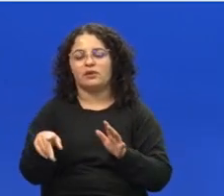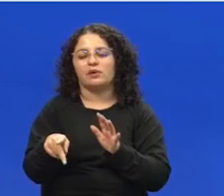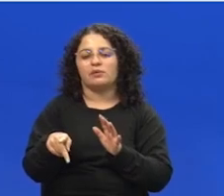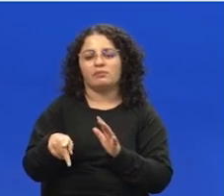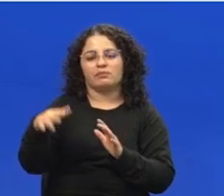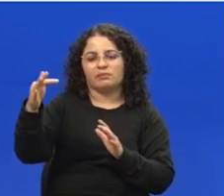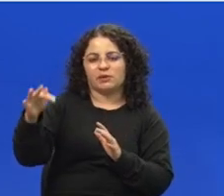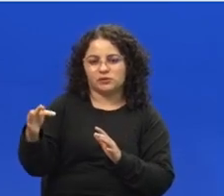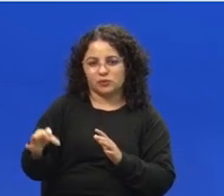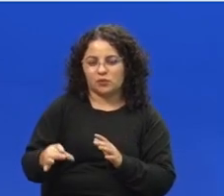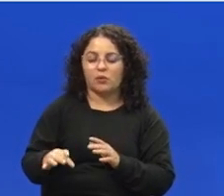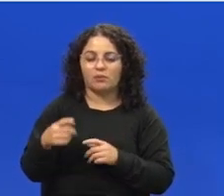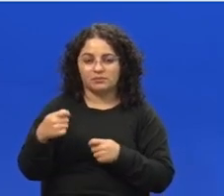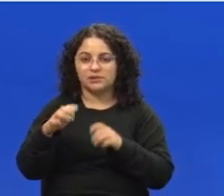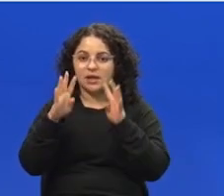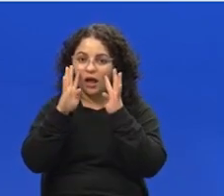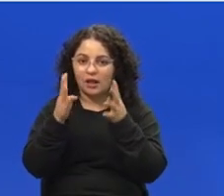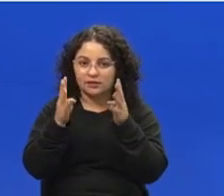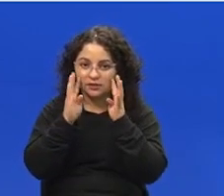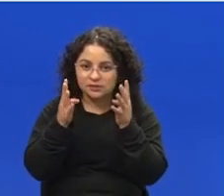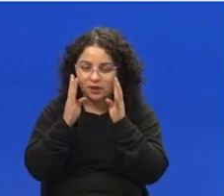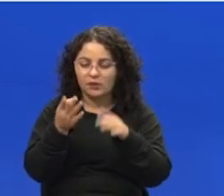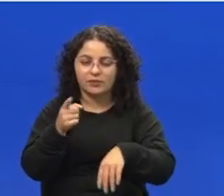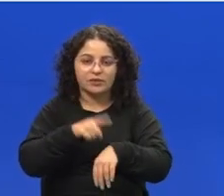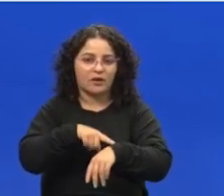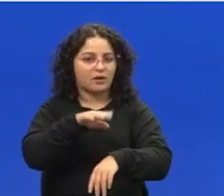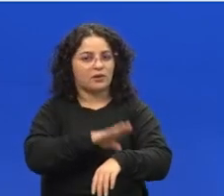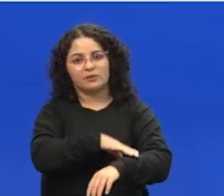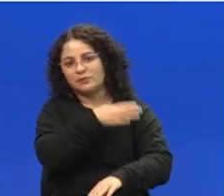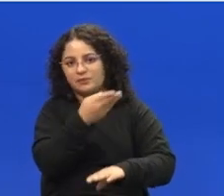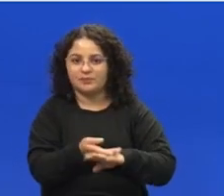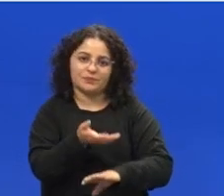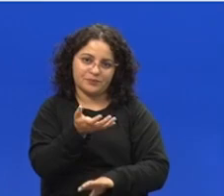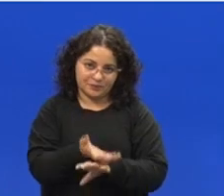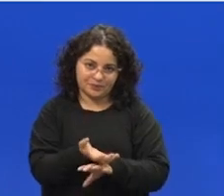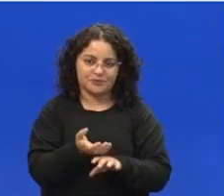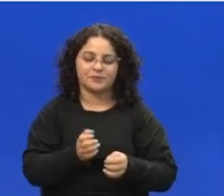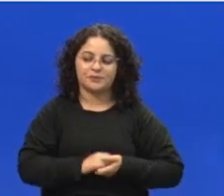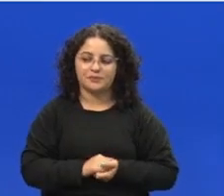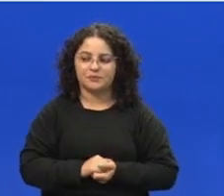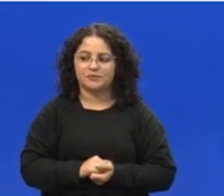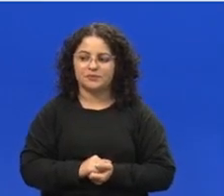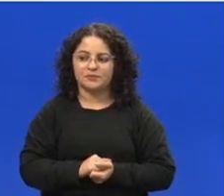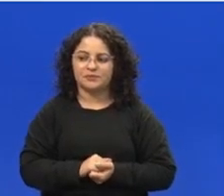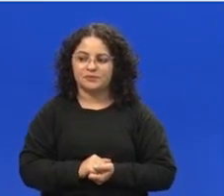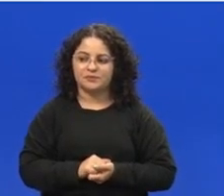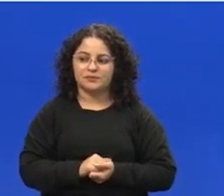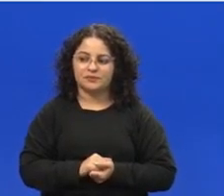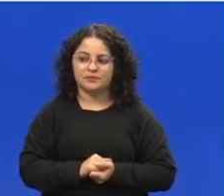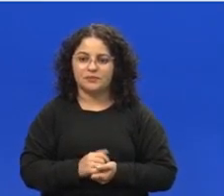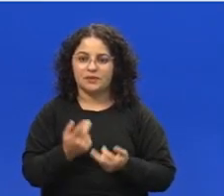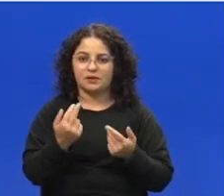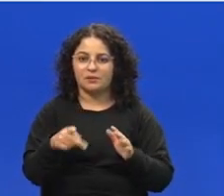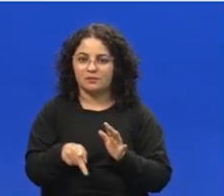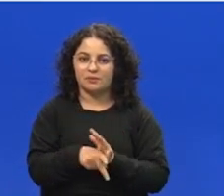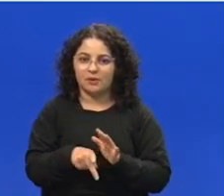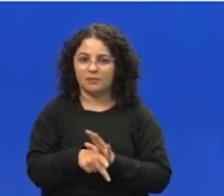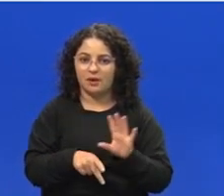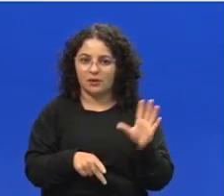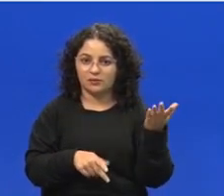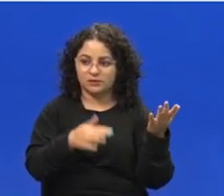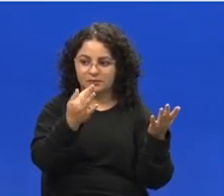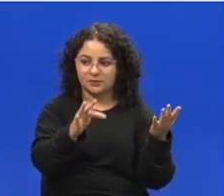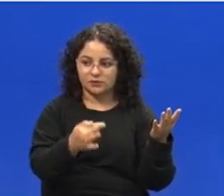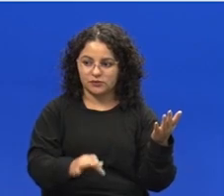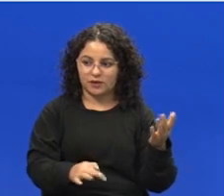requerer a nossa atenção durante todo o decorrer da nossa disciplina. Como as fraturas, então, elas